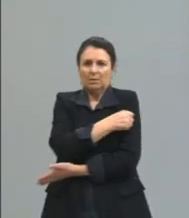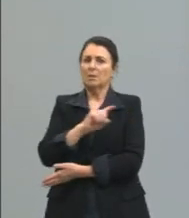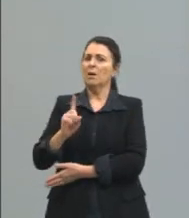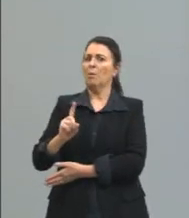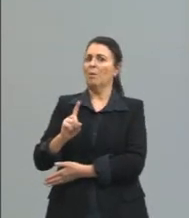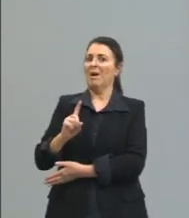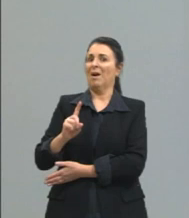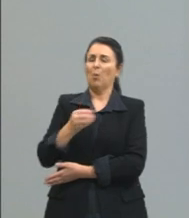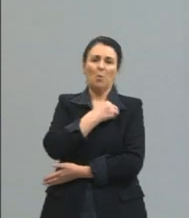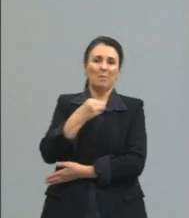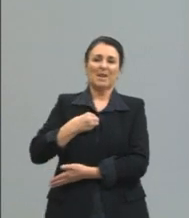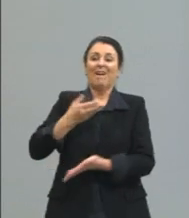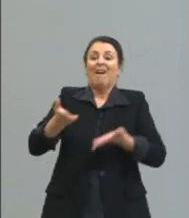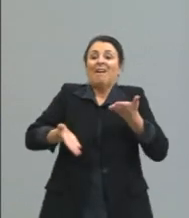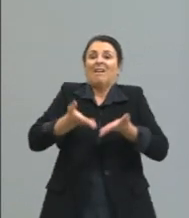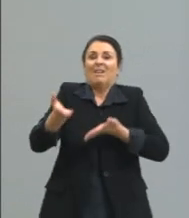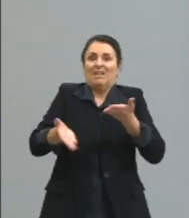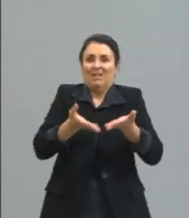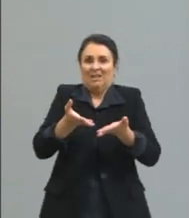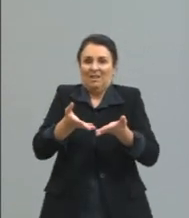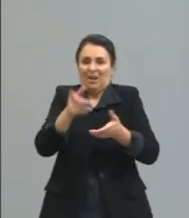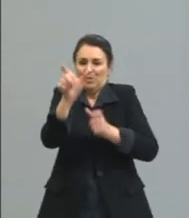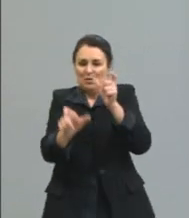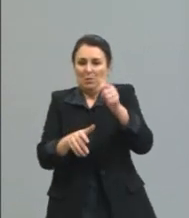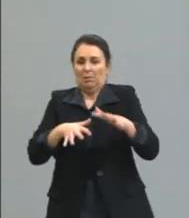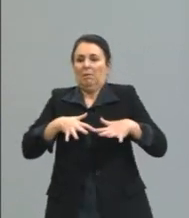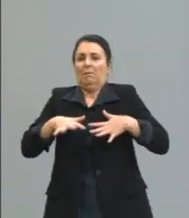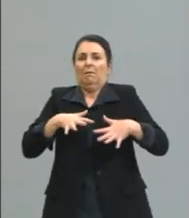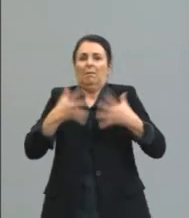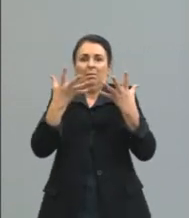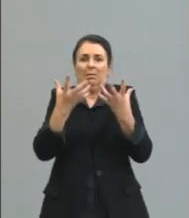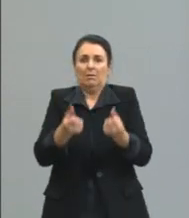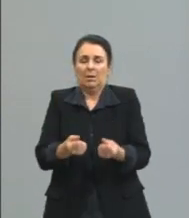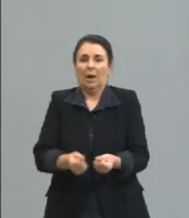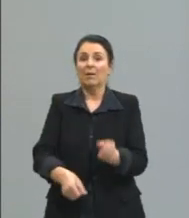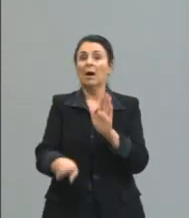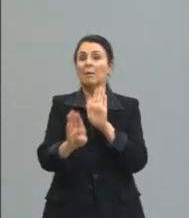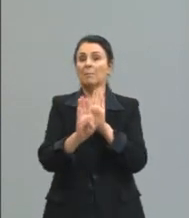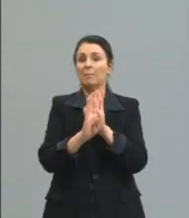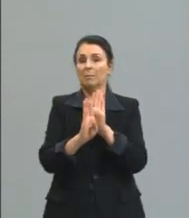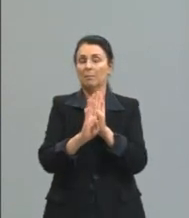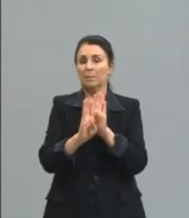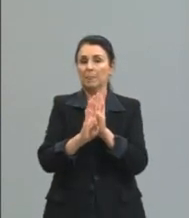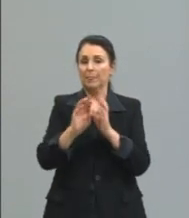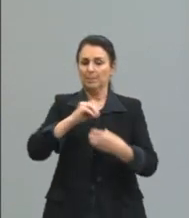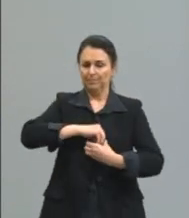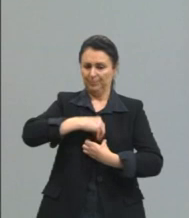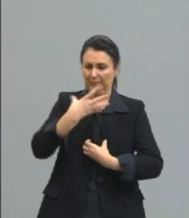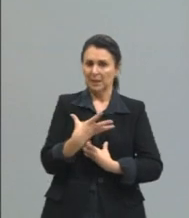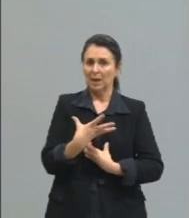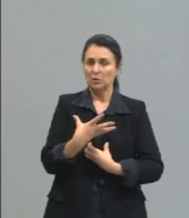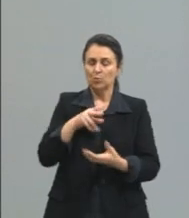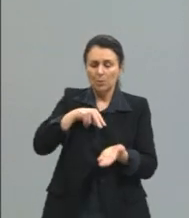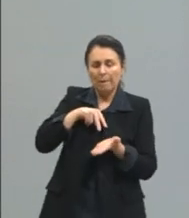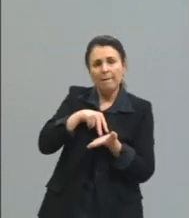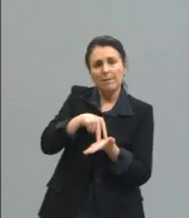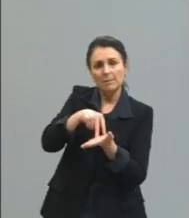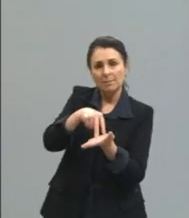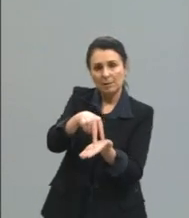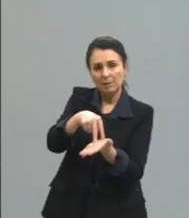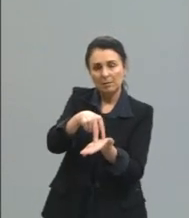que iam incentivar essa revolta. Alternativa B, atitude de resistência